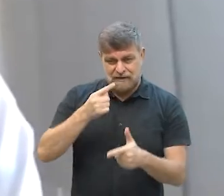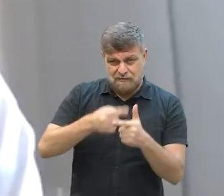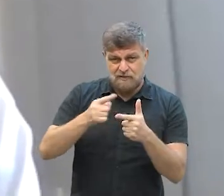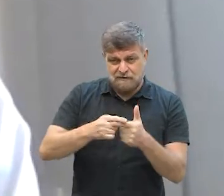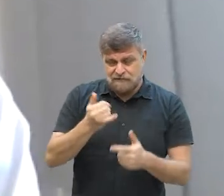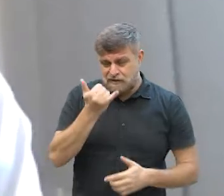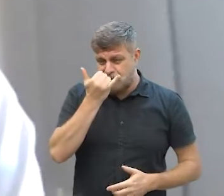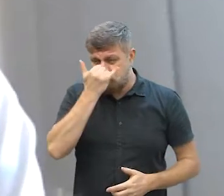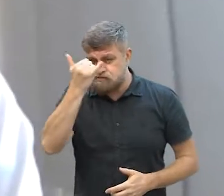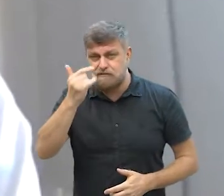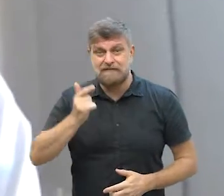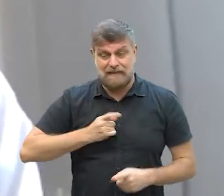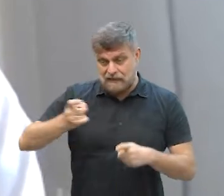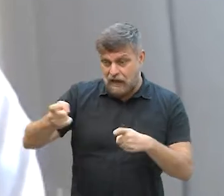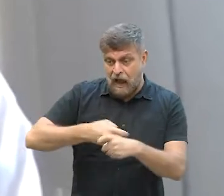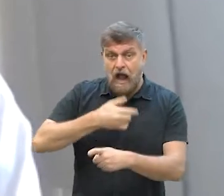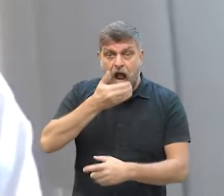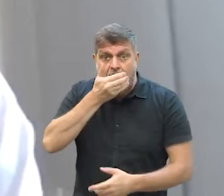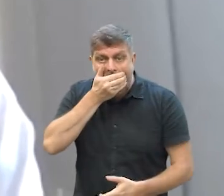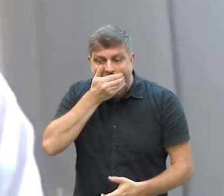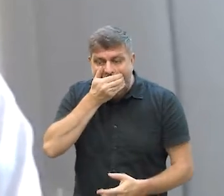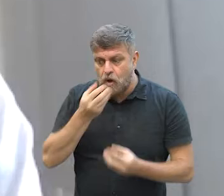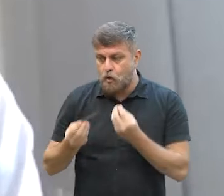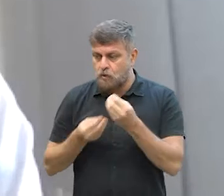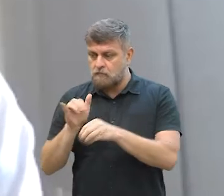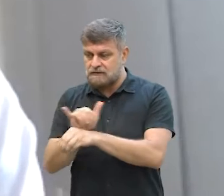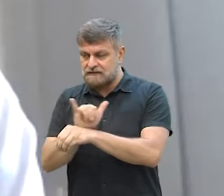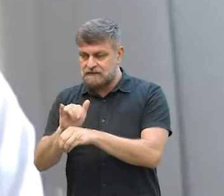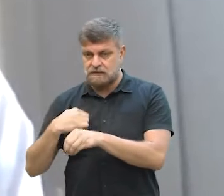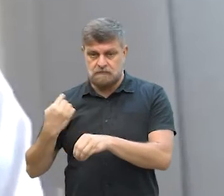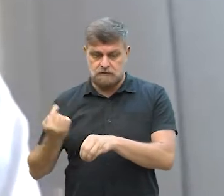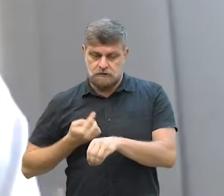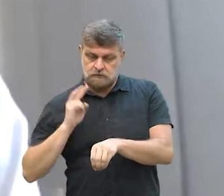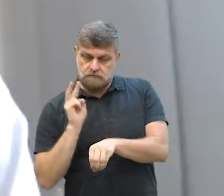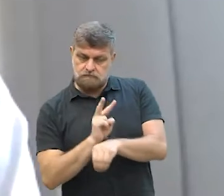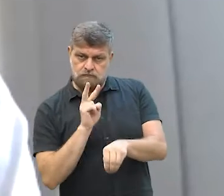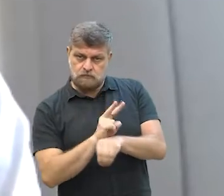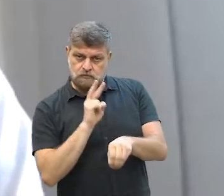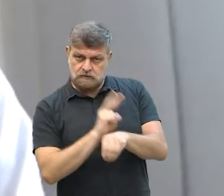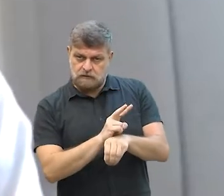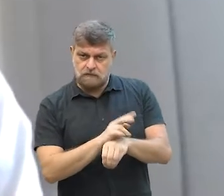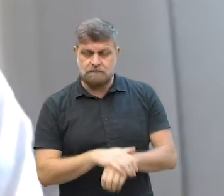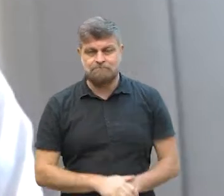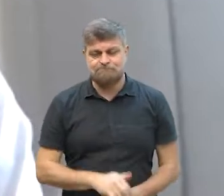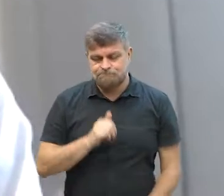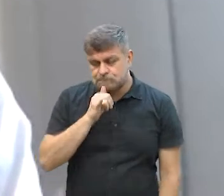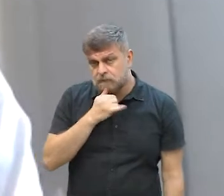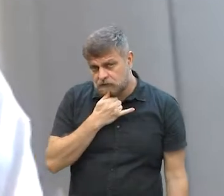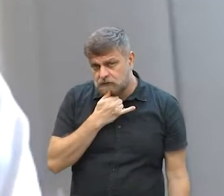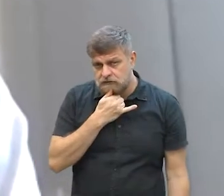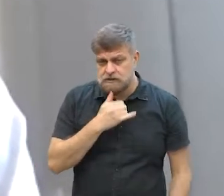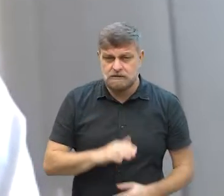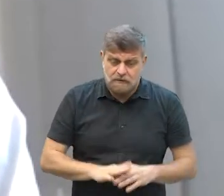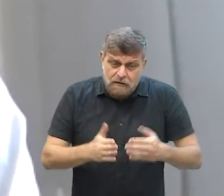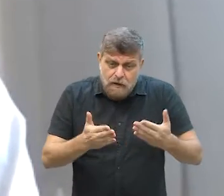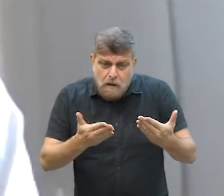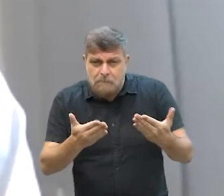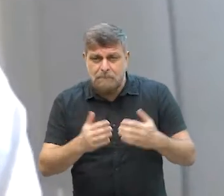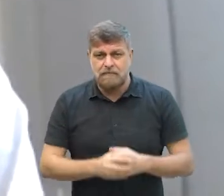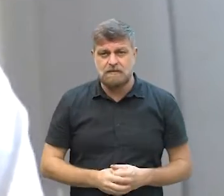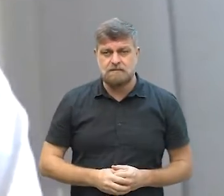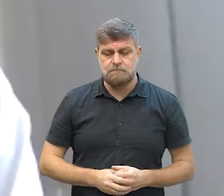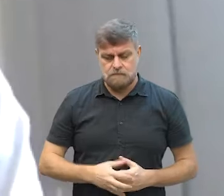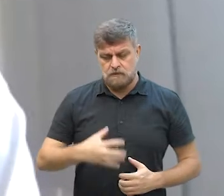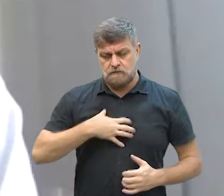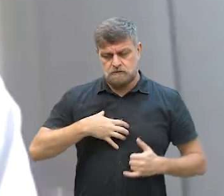né, infelizmente, os estupros, a gente precisa ter alguma coisa para se defender. E é muito infeliz isso, mas eu fico